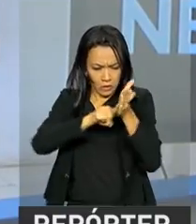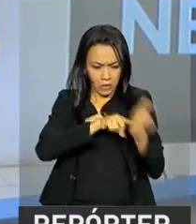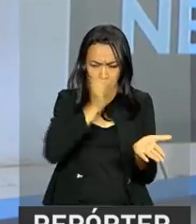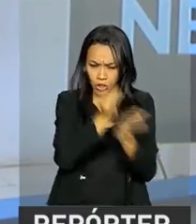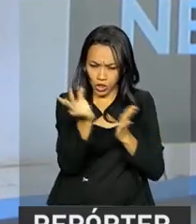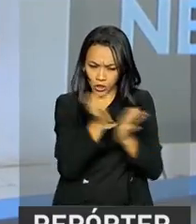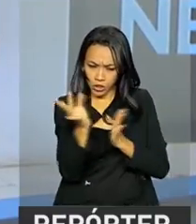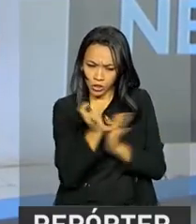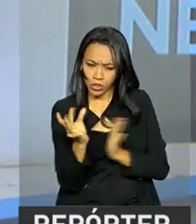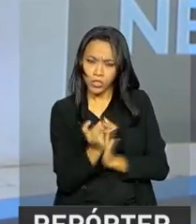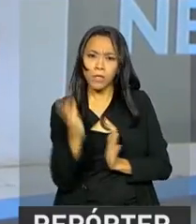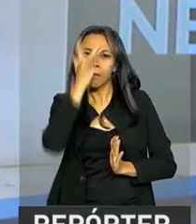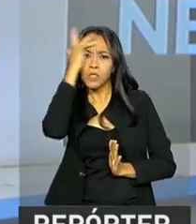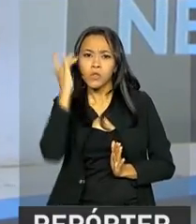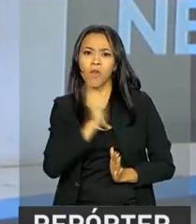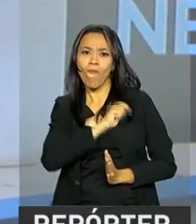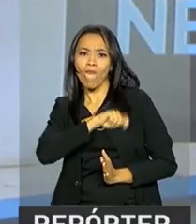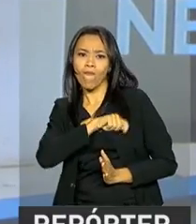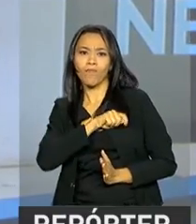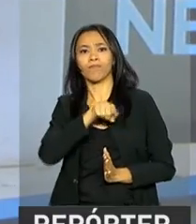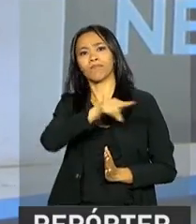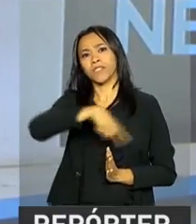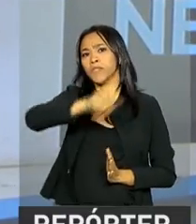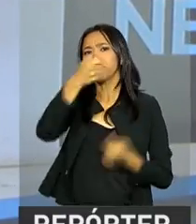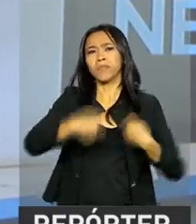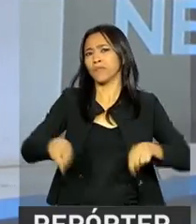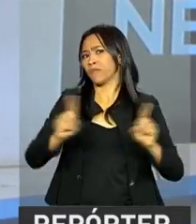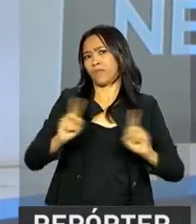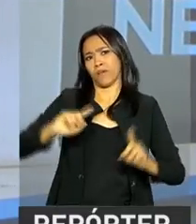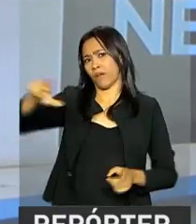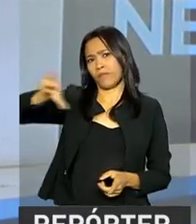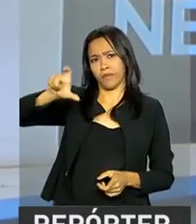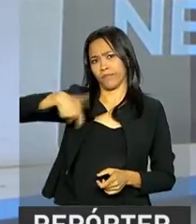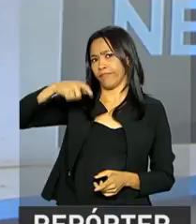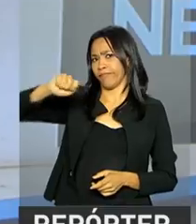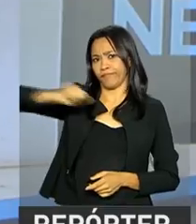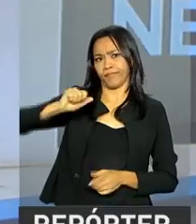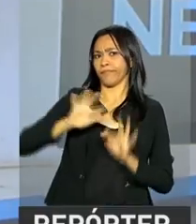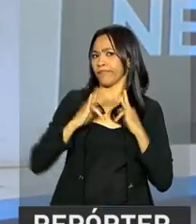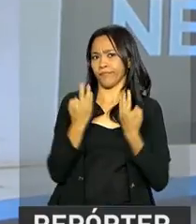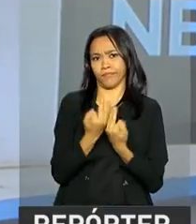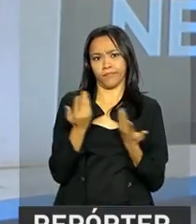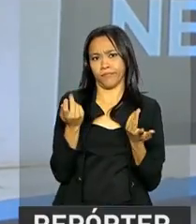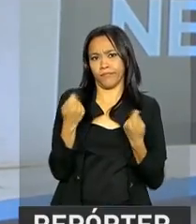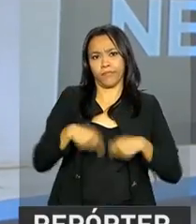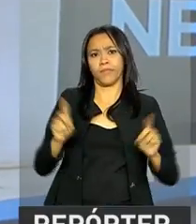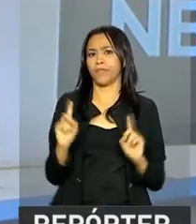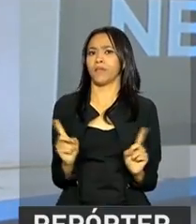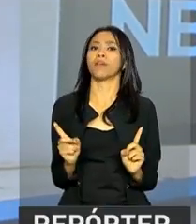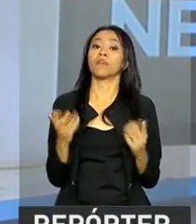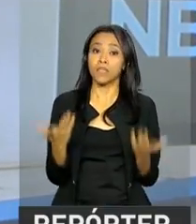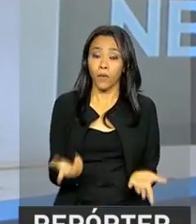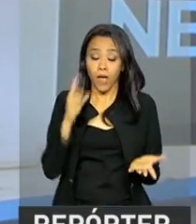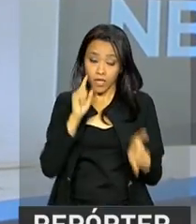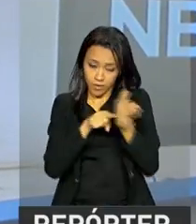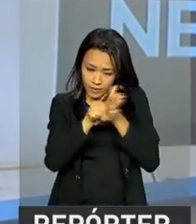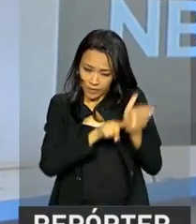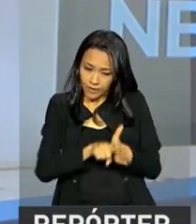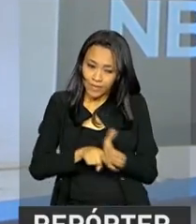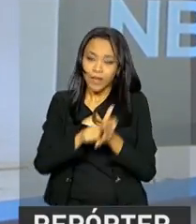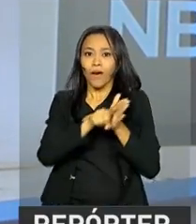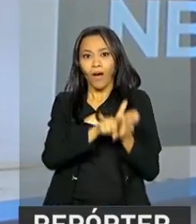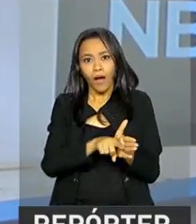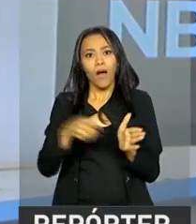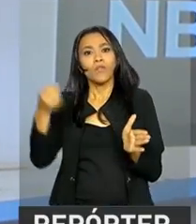corte de milhares de fraudadores e pessoas que não mais precisavam da ajuda do programa a revisão deu espaço